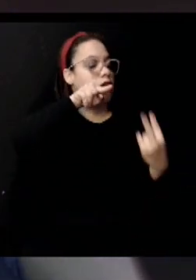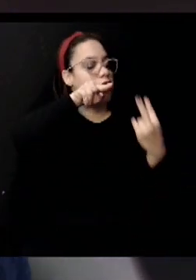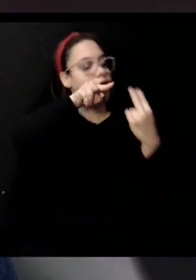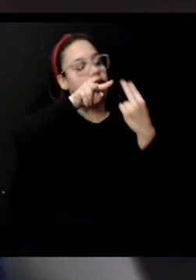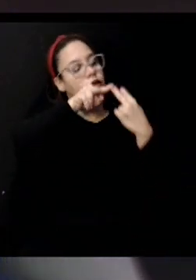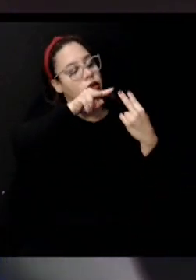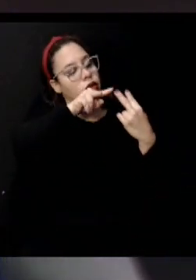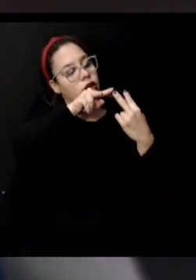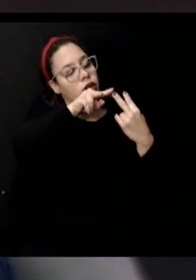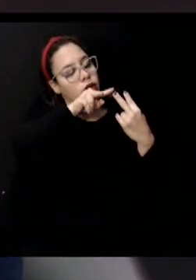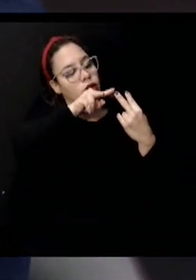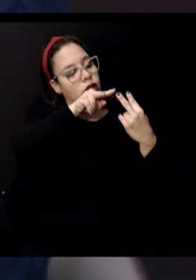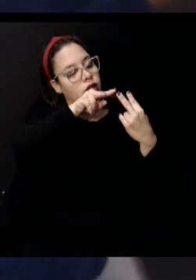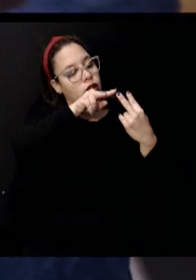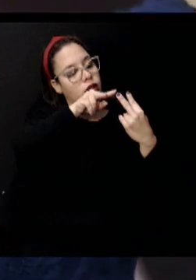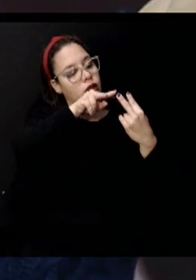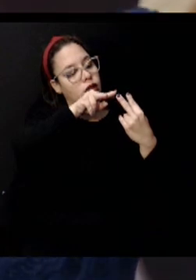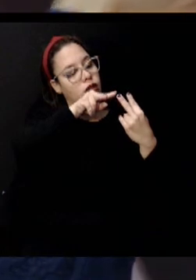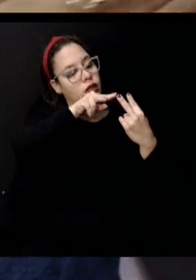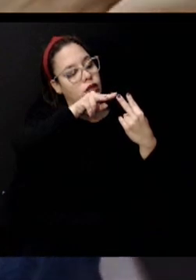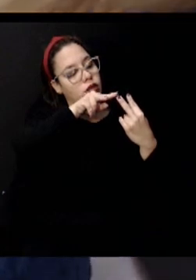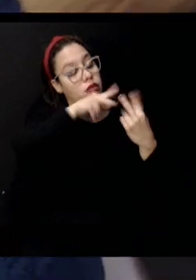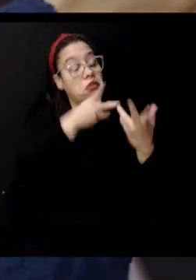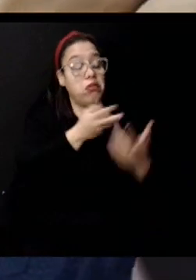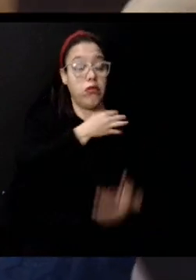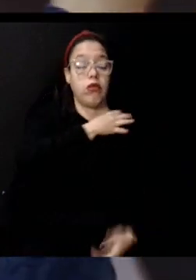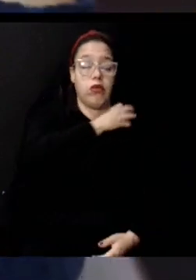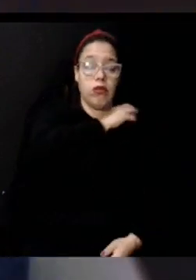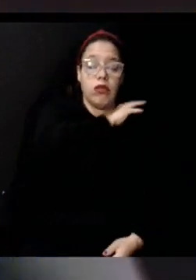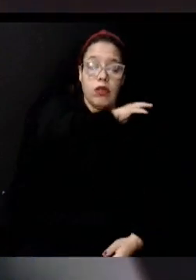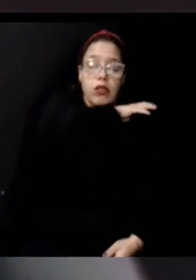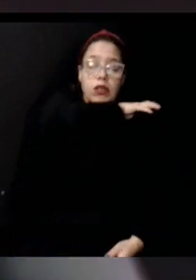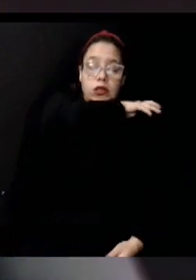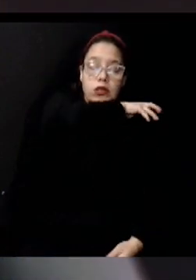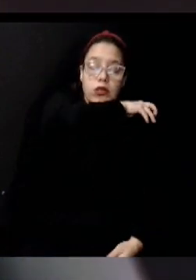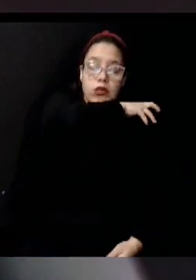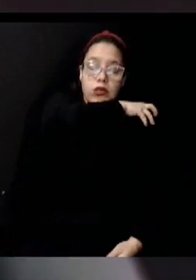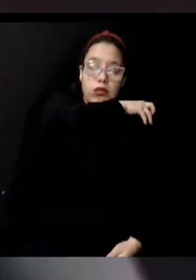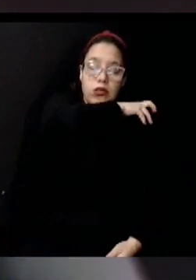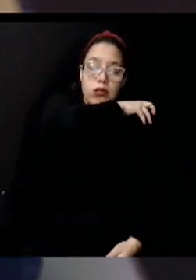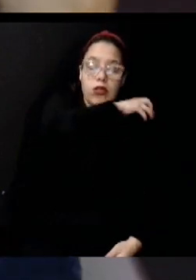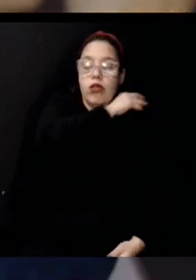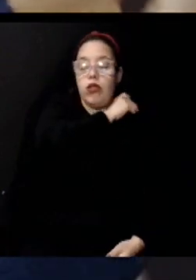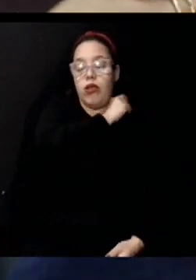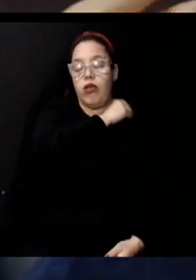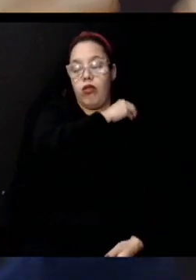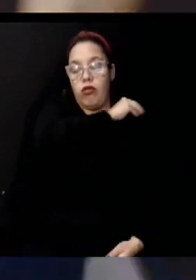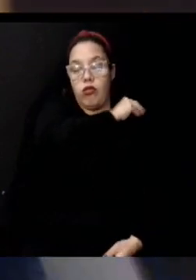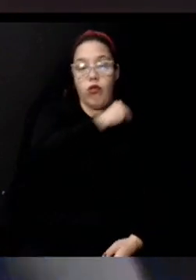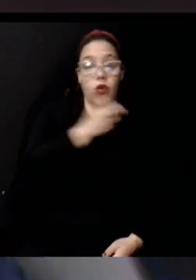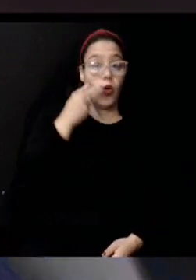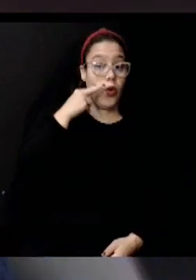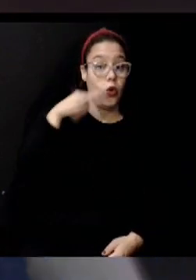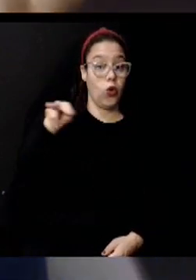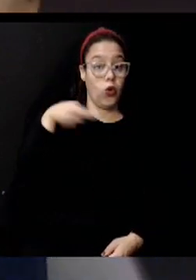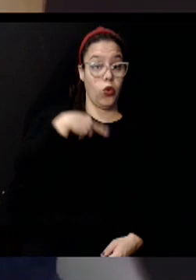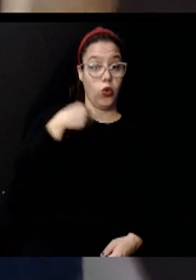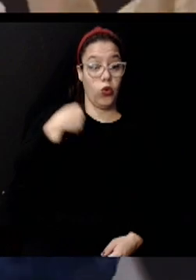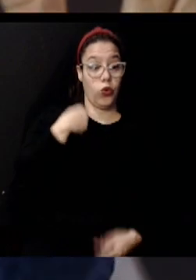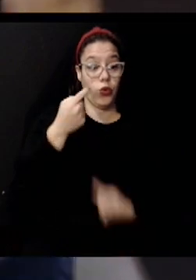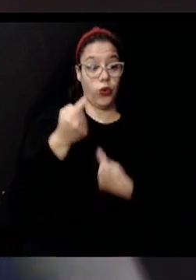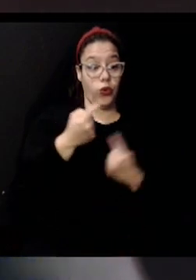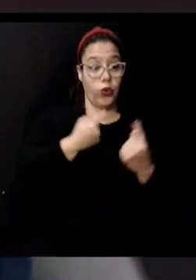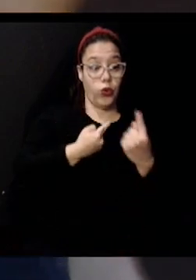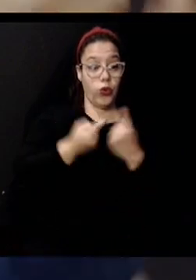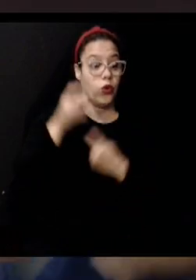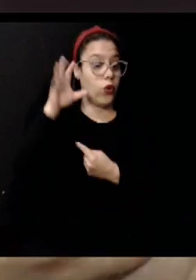meus, e arrancarei os meus e colocá-los-ei no lugar dos teus. Então você vai me ver com os meus olhos e eu vou te ver com os É, meus. tem que É ouvir e ver